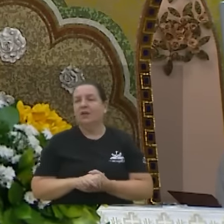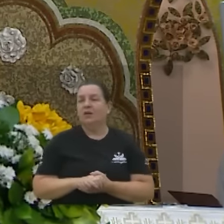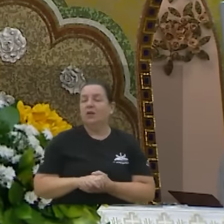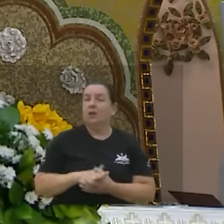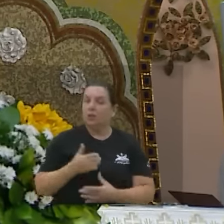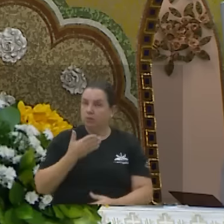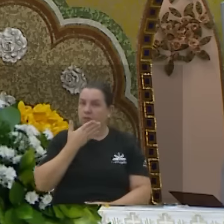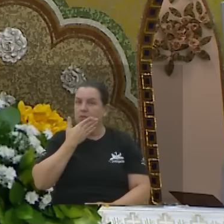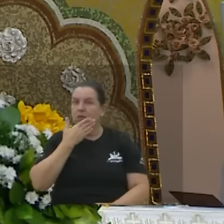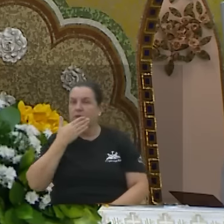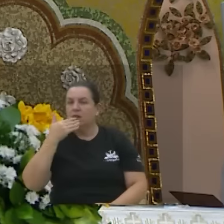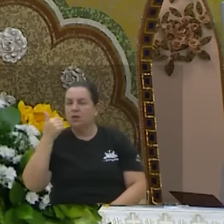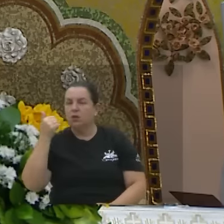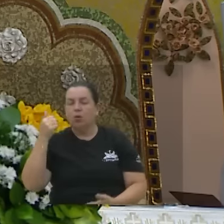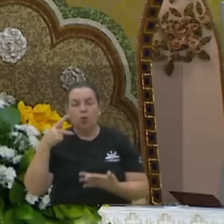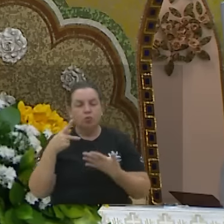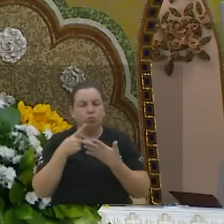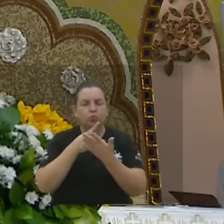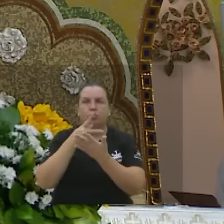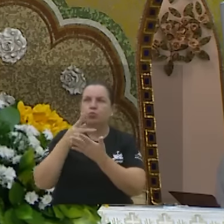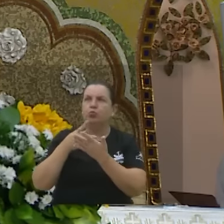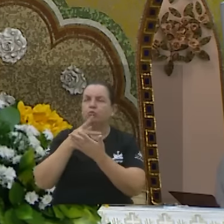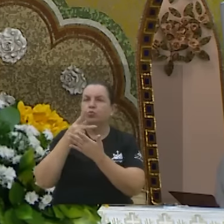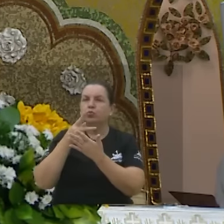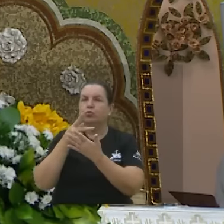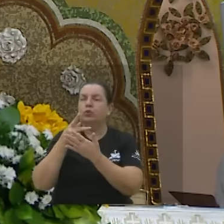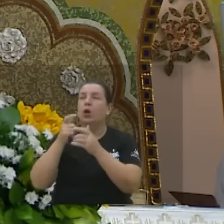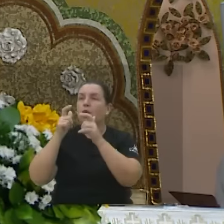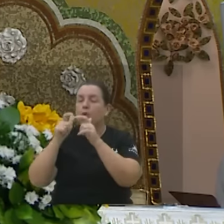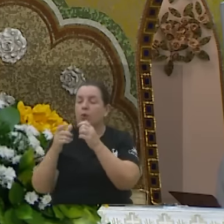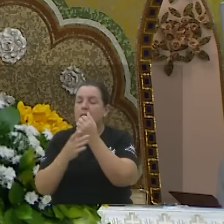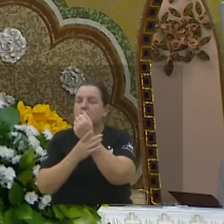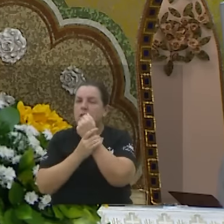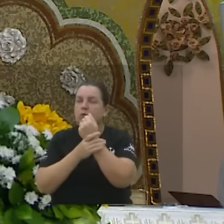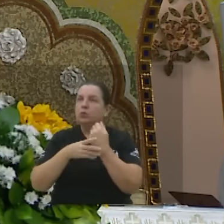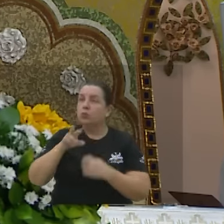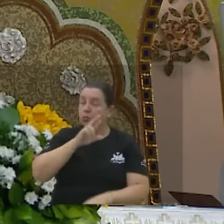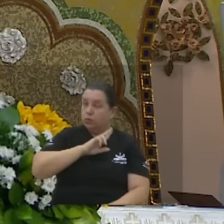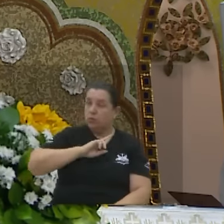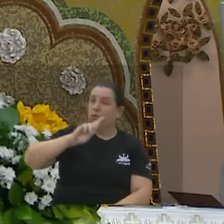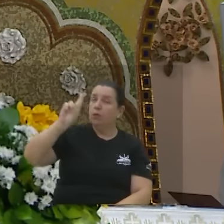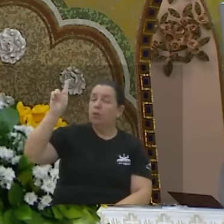É melhor buscar refúgio no Senhor